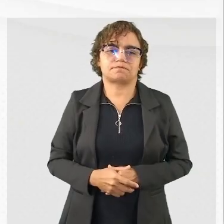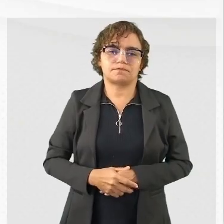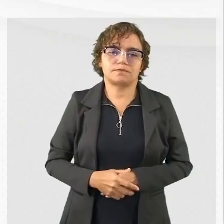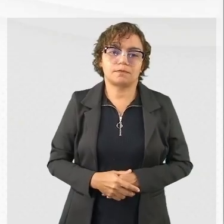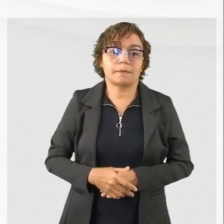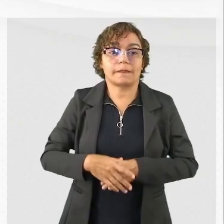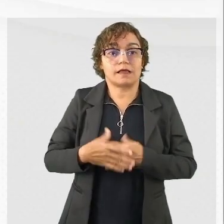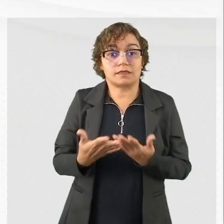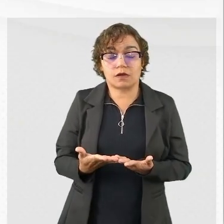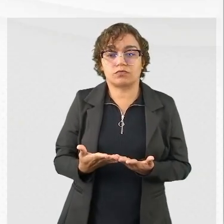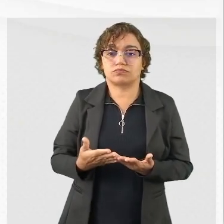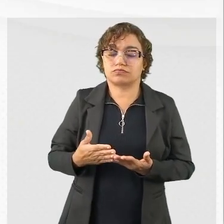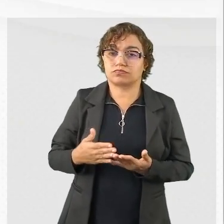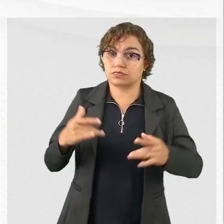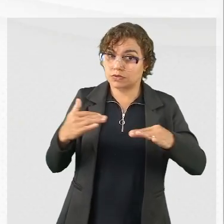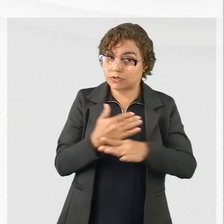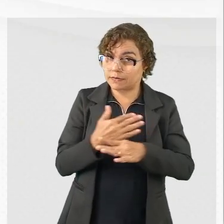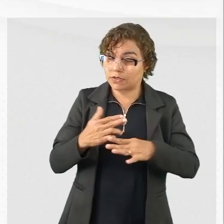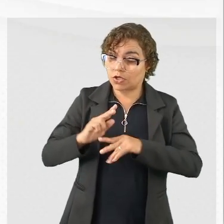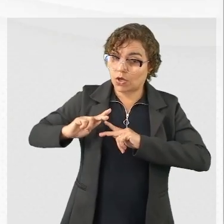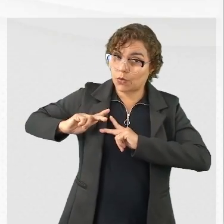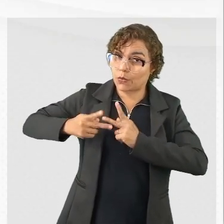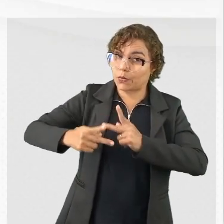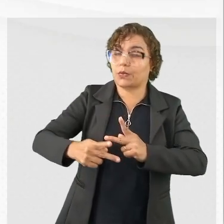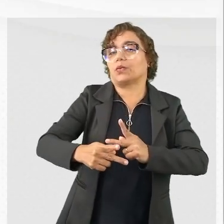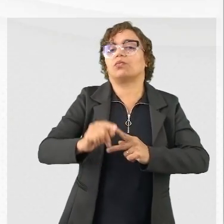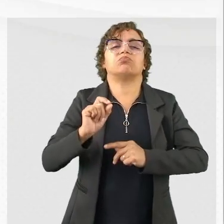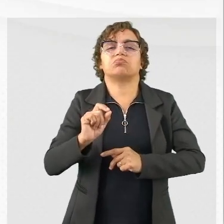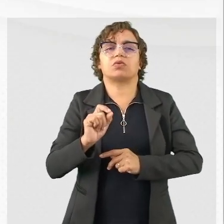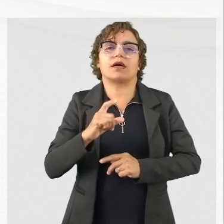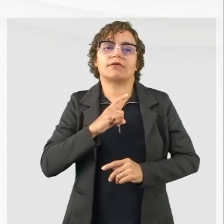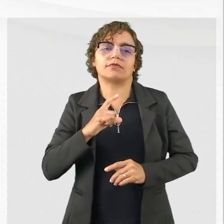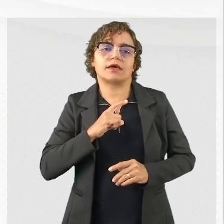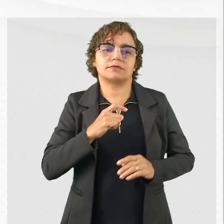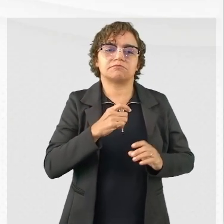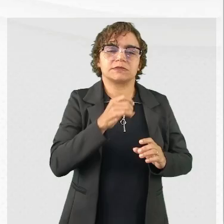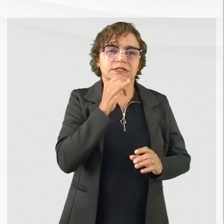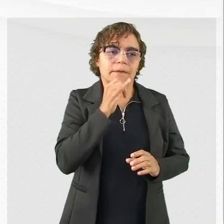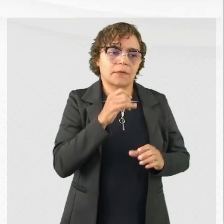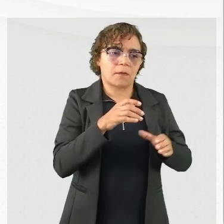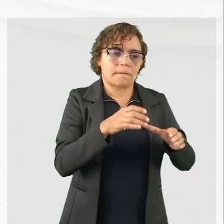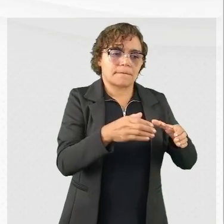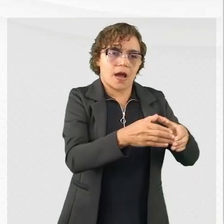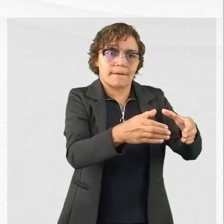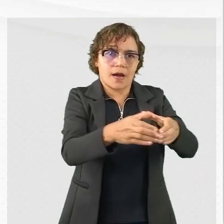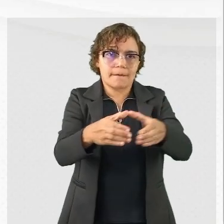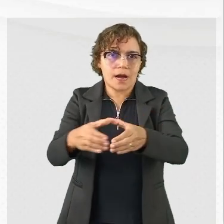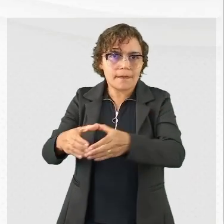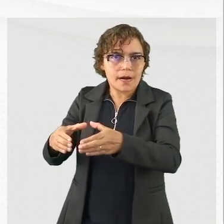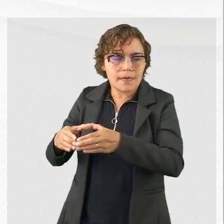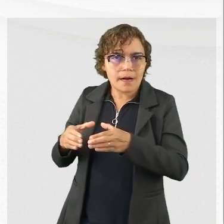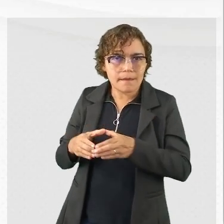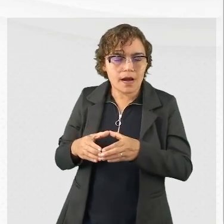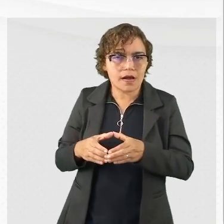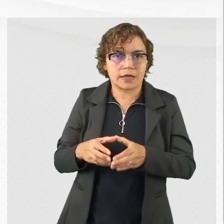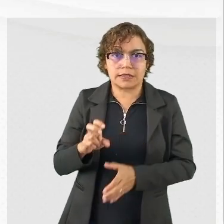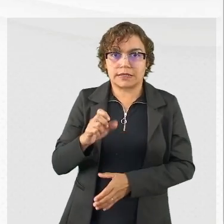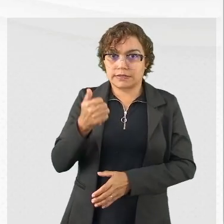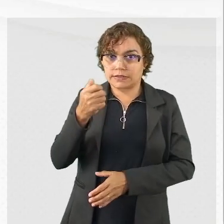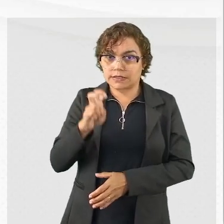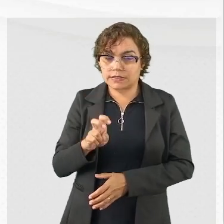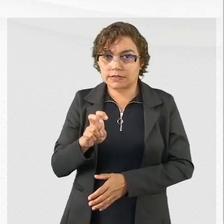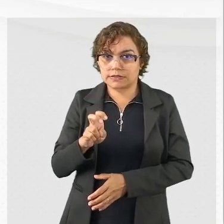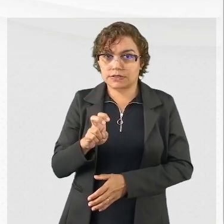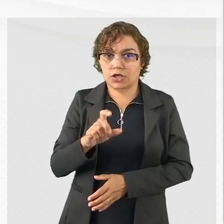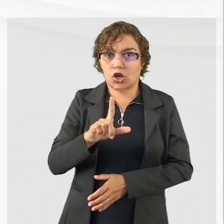E as capitanias, então, hereditárias, gente, eram classificadas aí, divididas em 15 lotes. Então, eram essas capitanias,